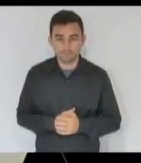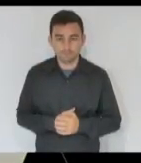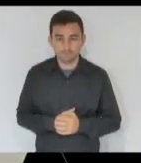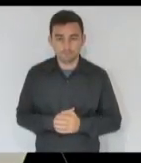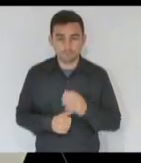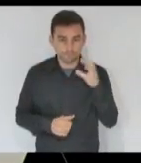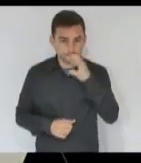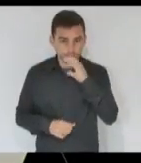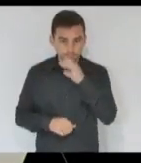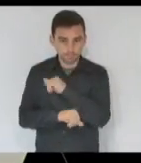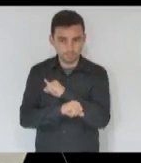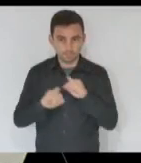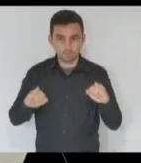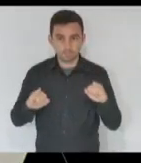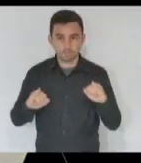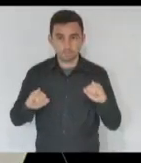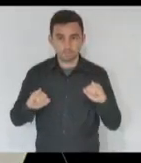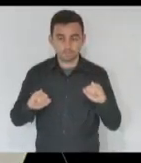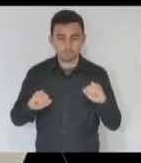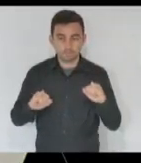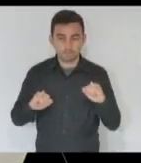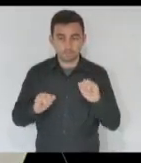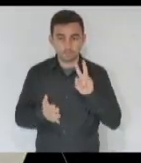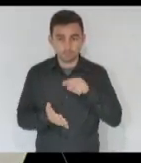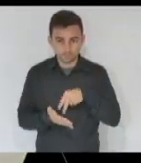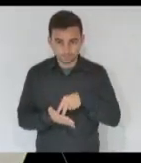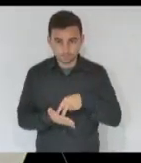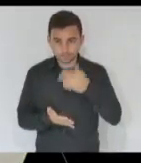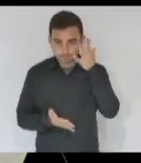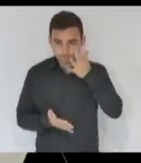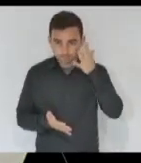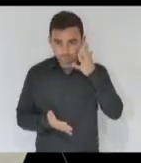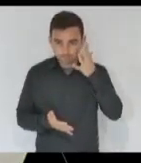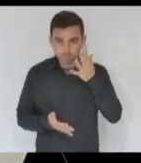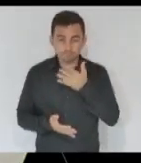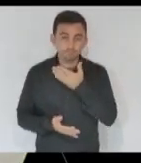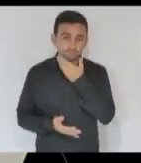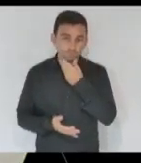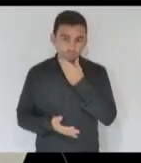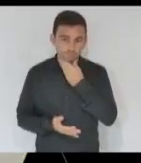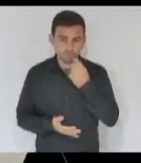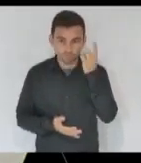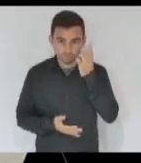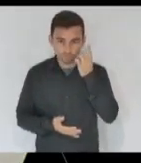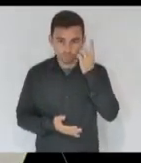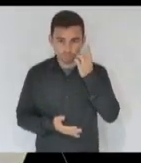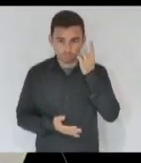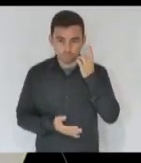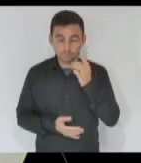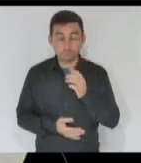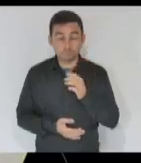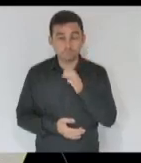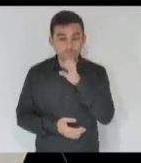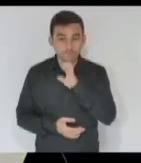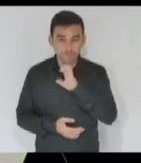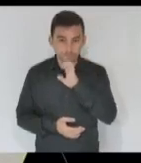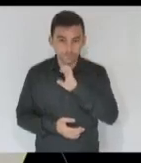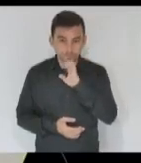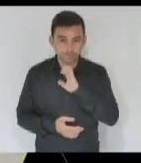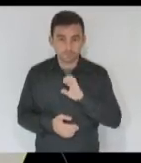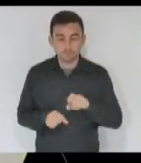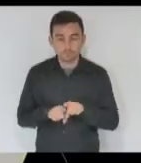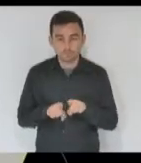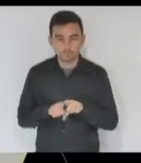Breves comunicações. Ocuparam a tribuna os senhores deputados Felipe Estevão,